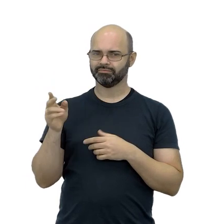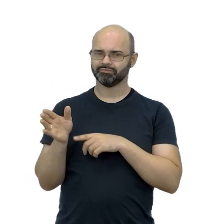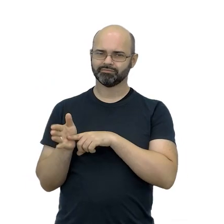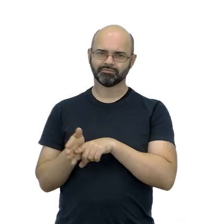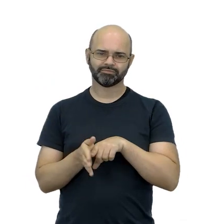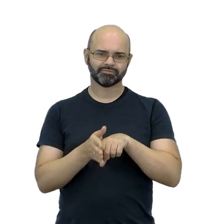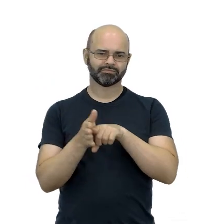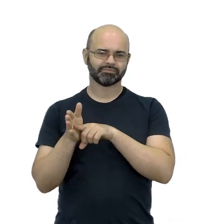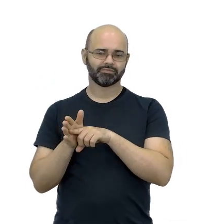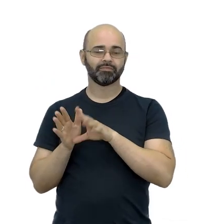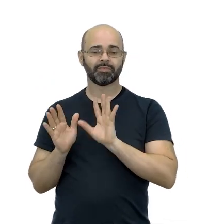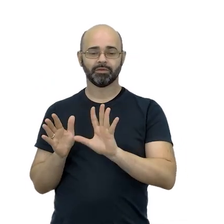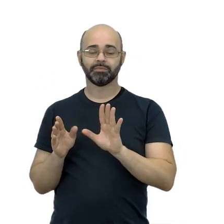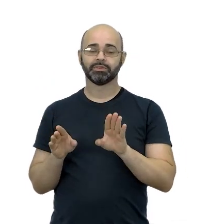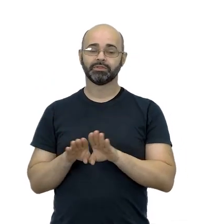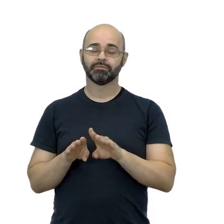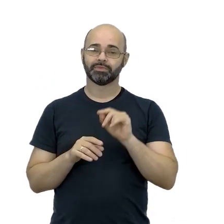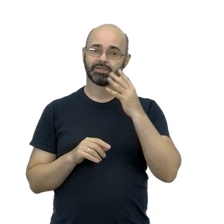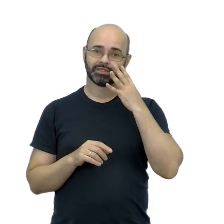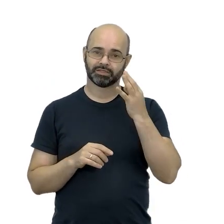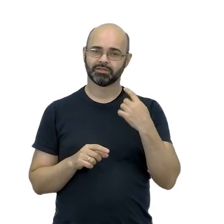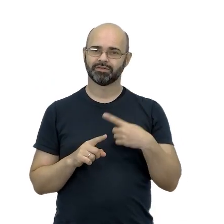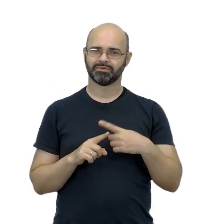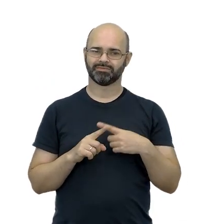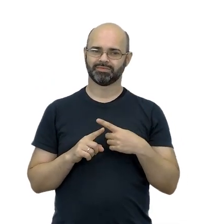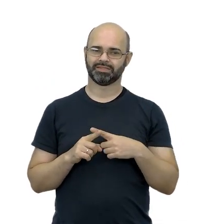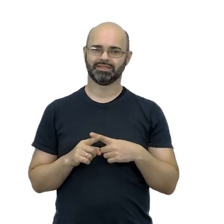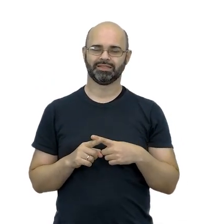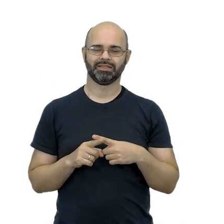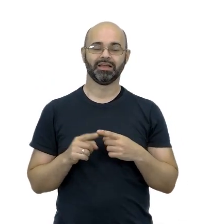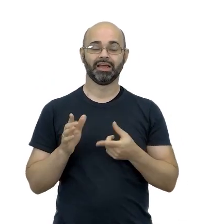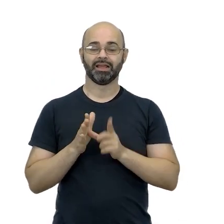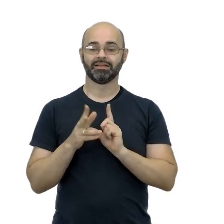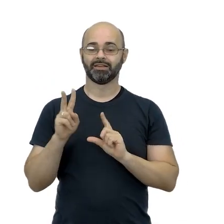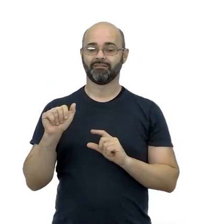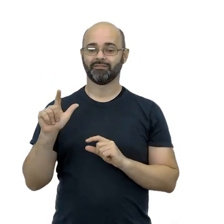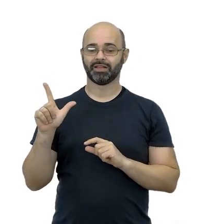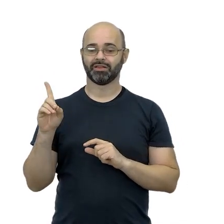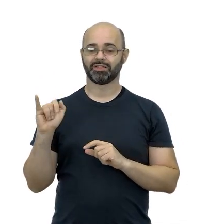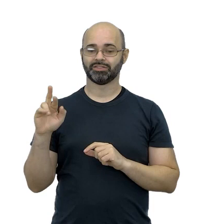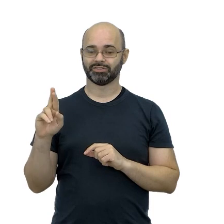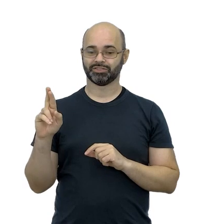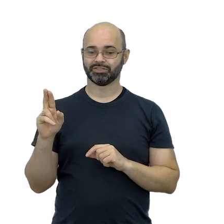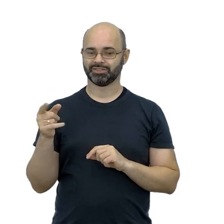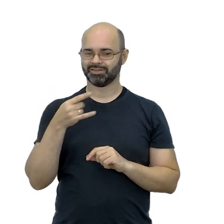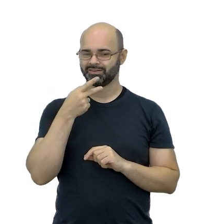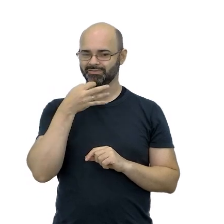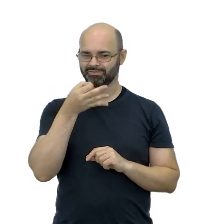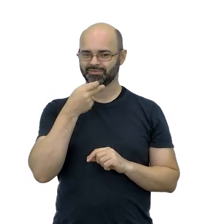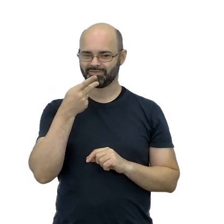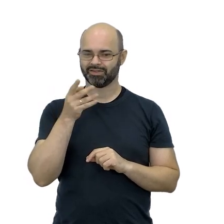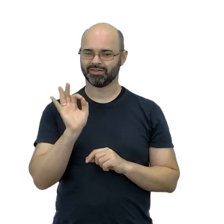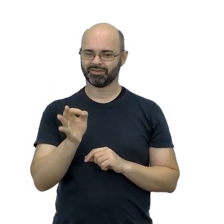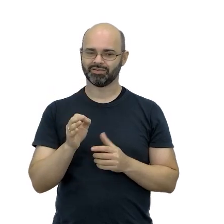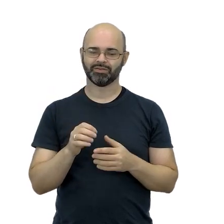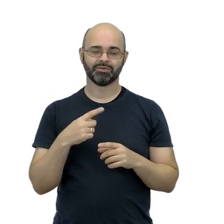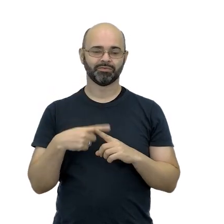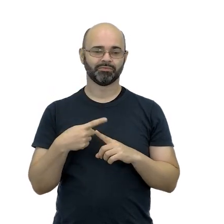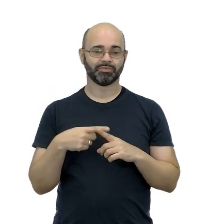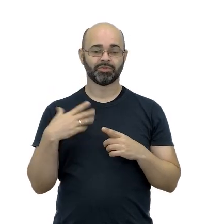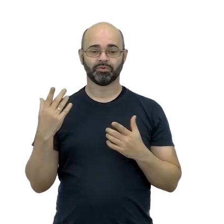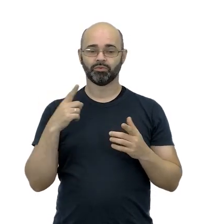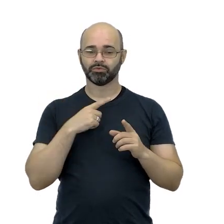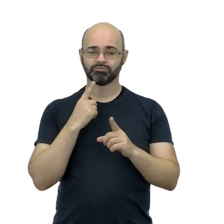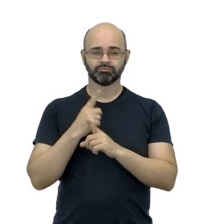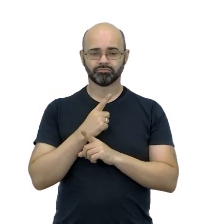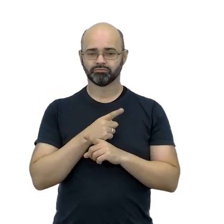Conhecendo. Mas aí eu vou chamar a atenção que a Silene comentou e o Valdir comentou. Olha a taxonomia de Bloom. Quando a gente observa esse